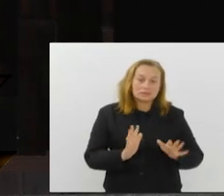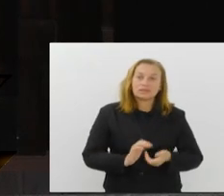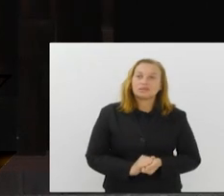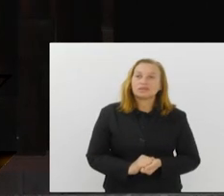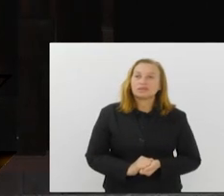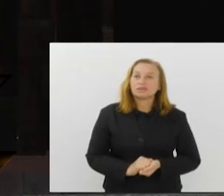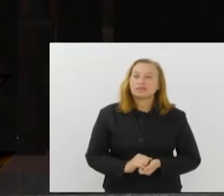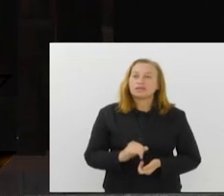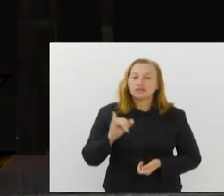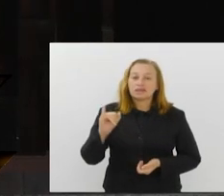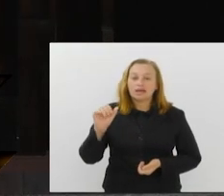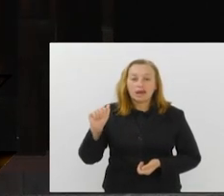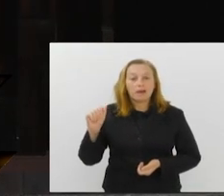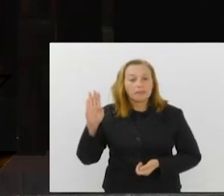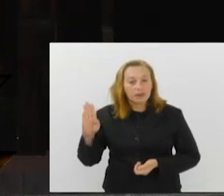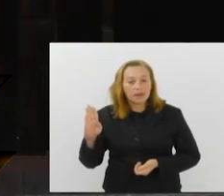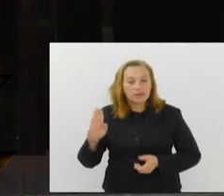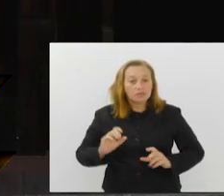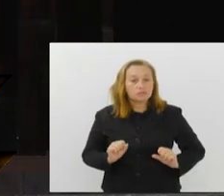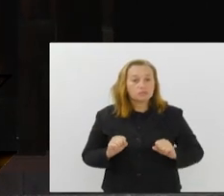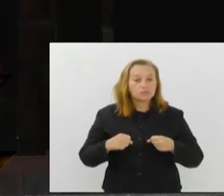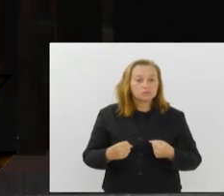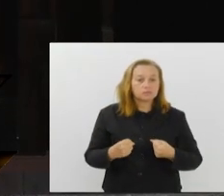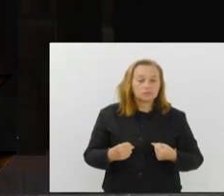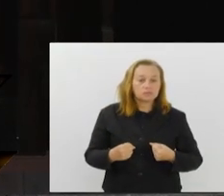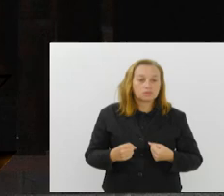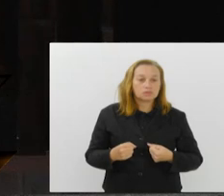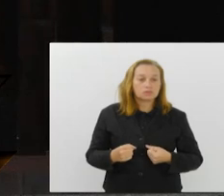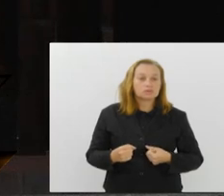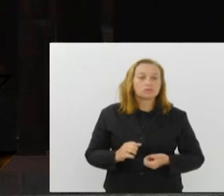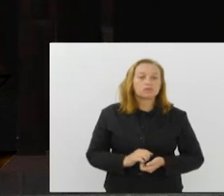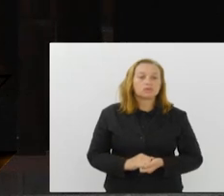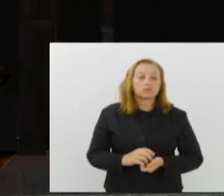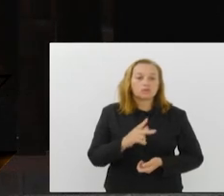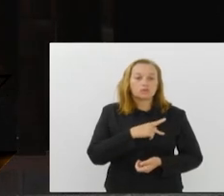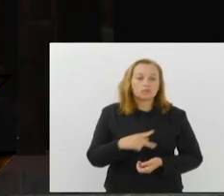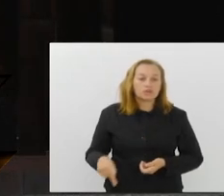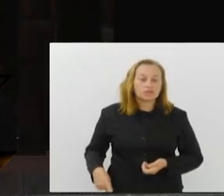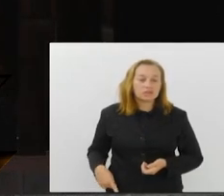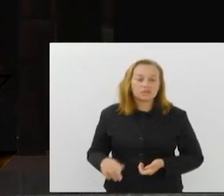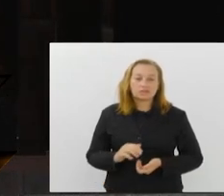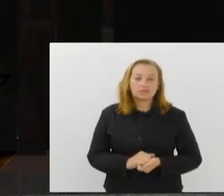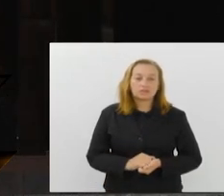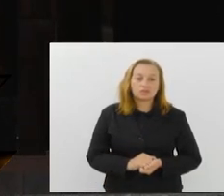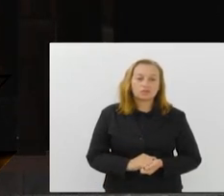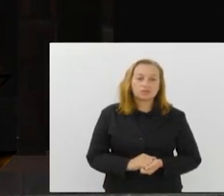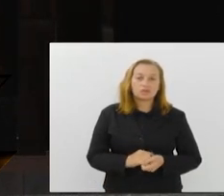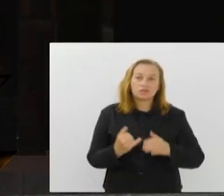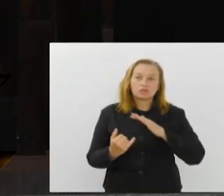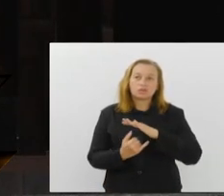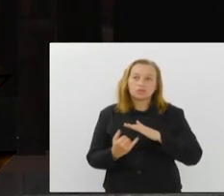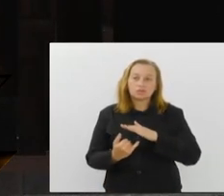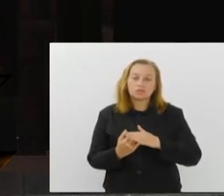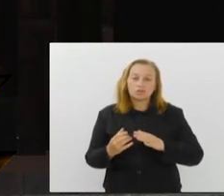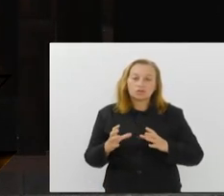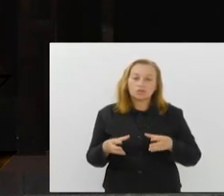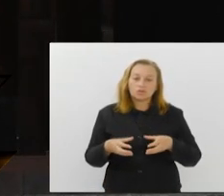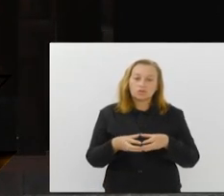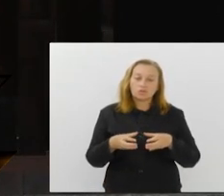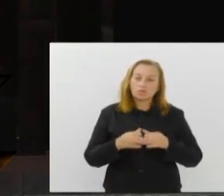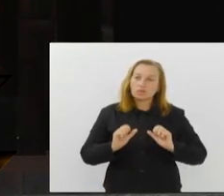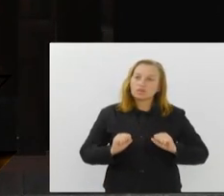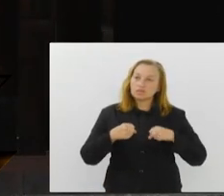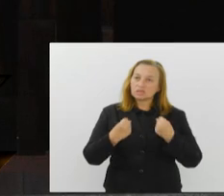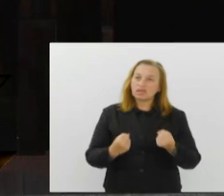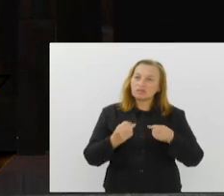iab teve uma posição excepcional o presidente de CD instituiu uma comissão de defesa da